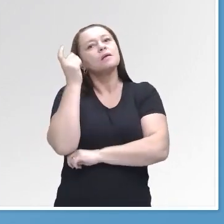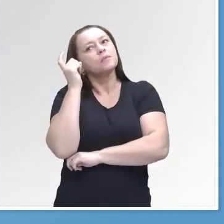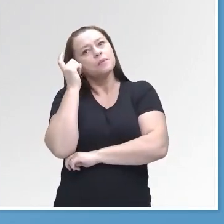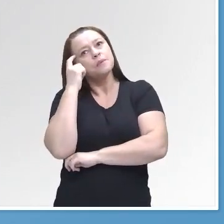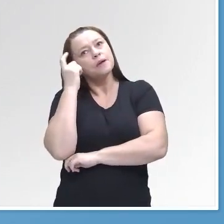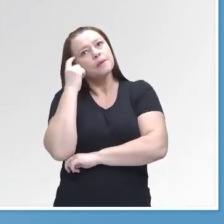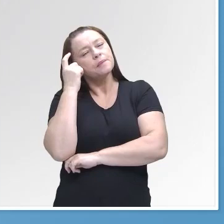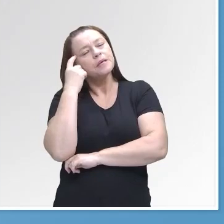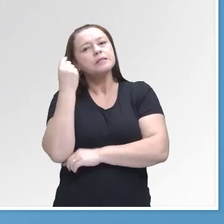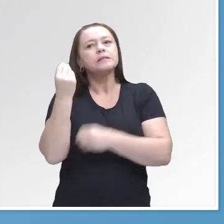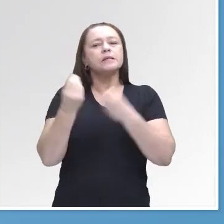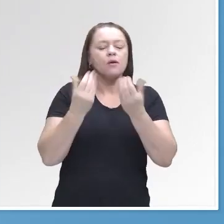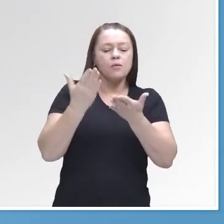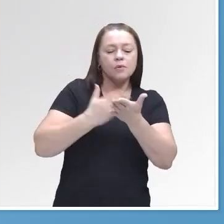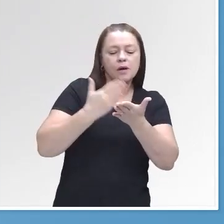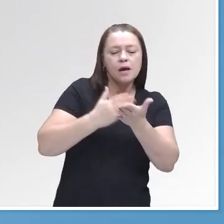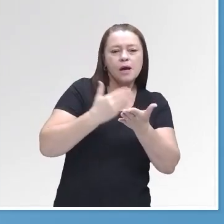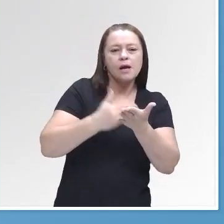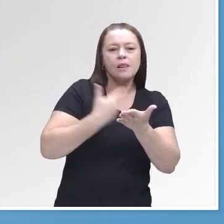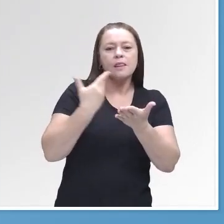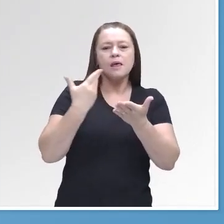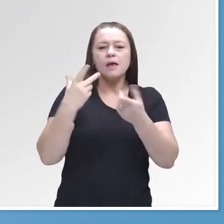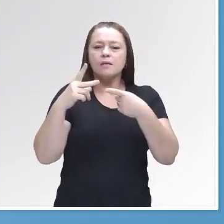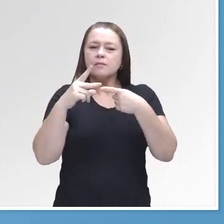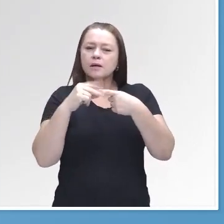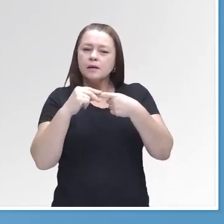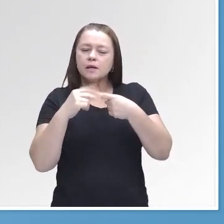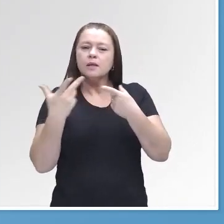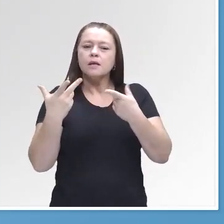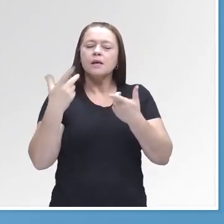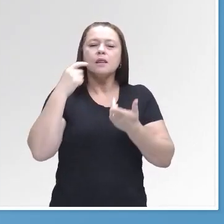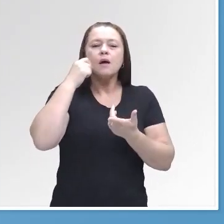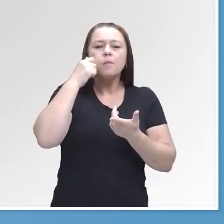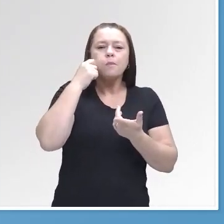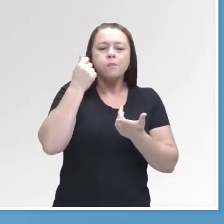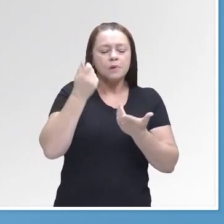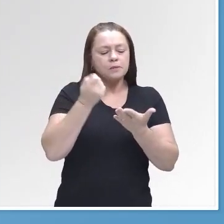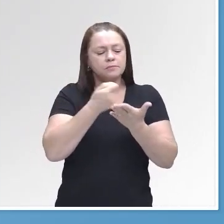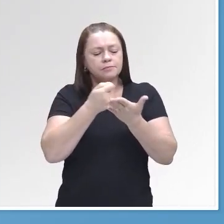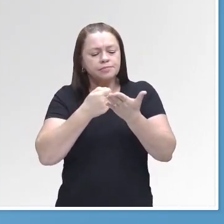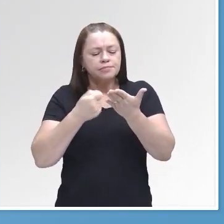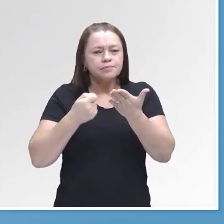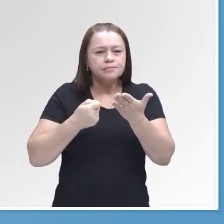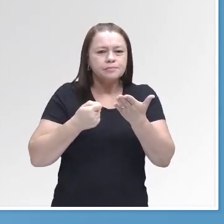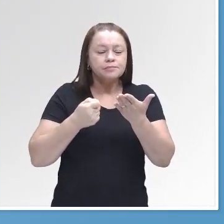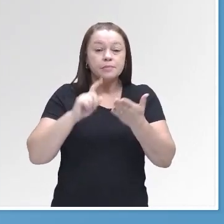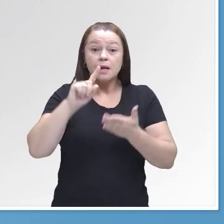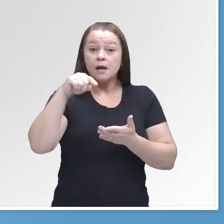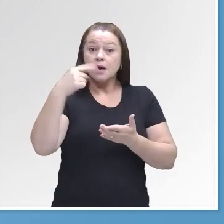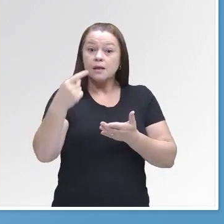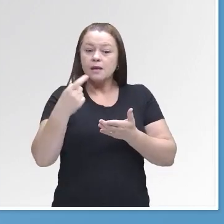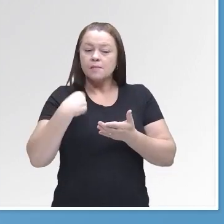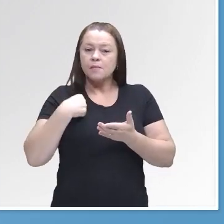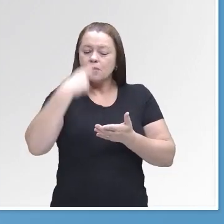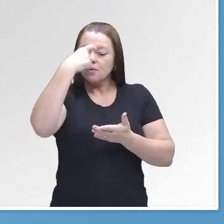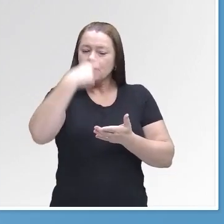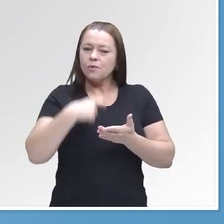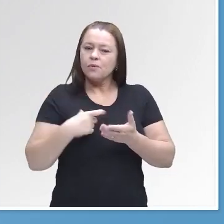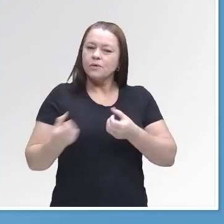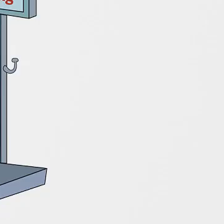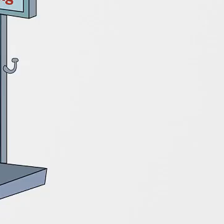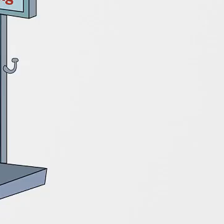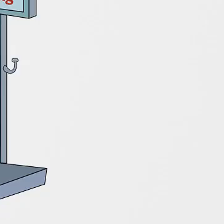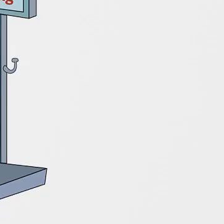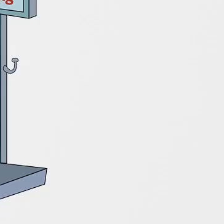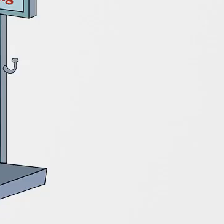pensar com o caderno, com a caneta, fazendo as continhas matemáticas e daqui a pouco a professora volta aqui com